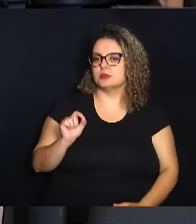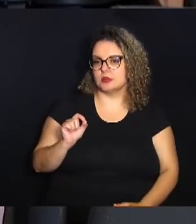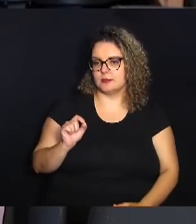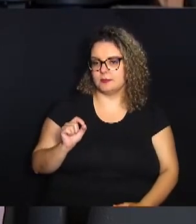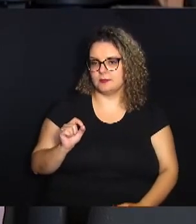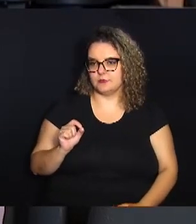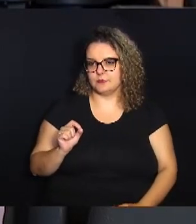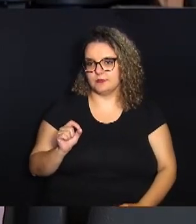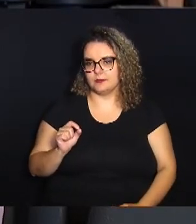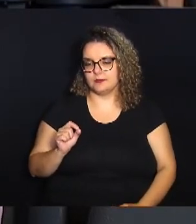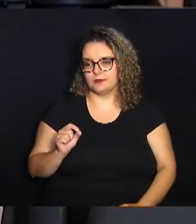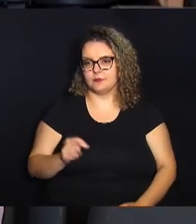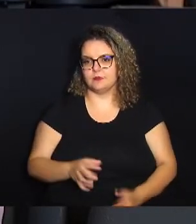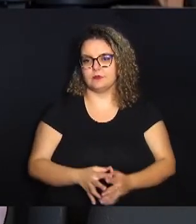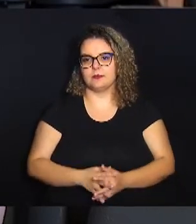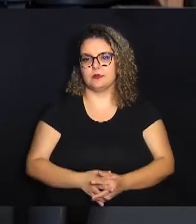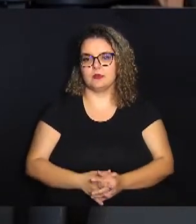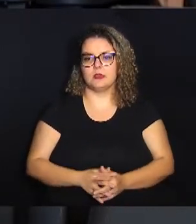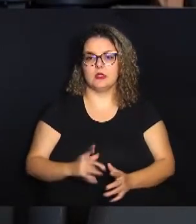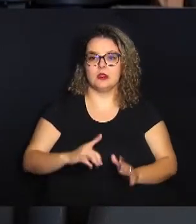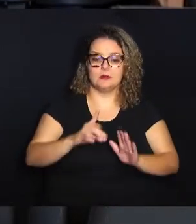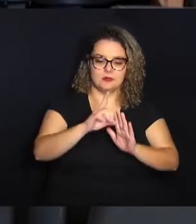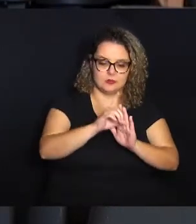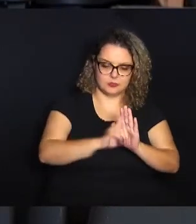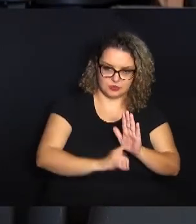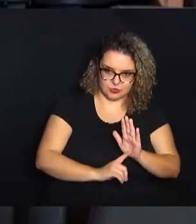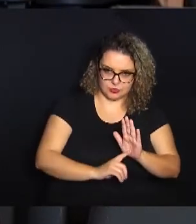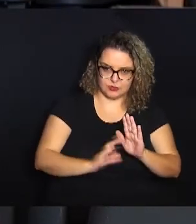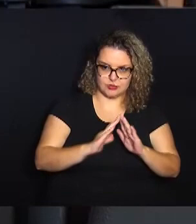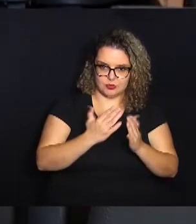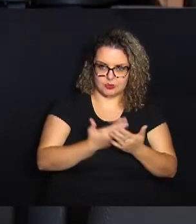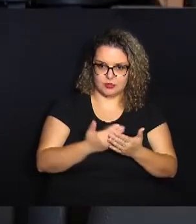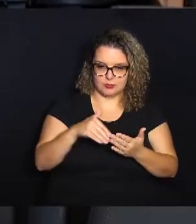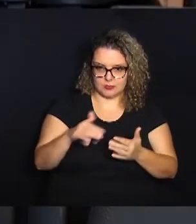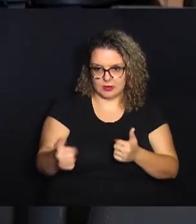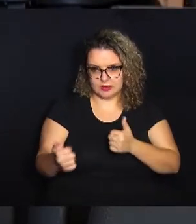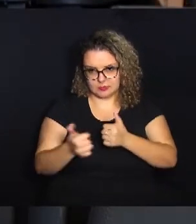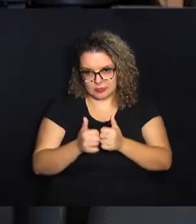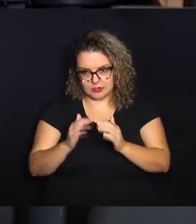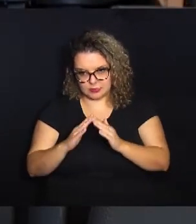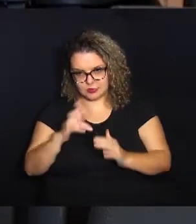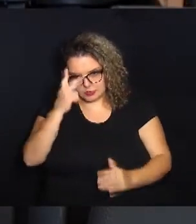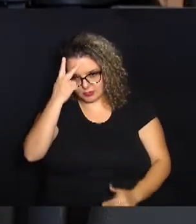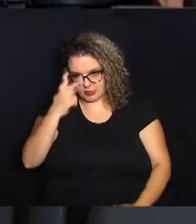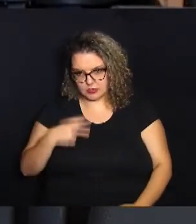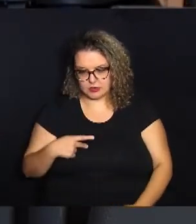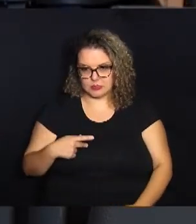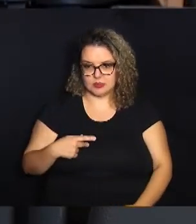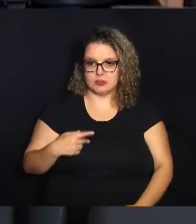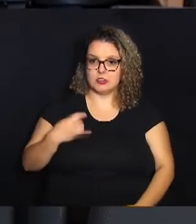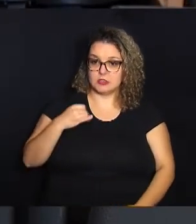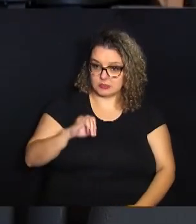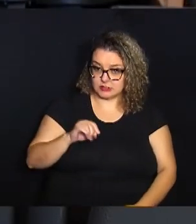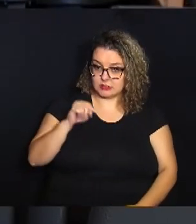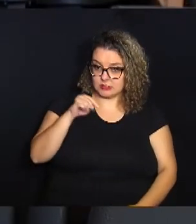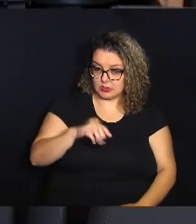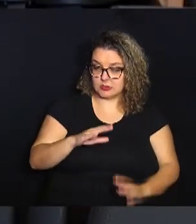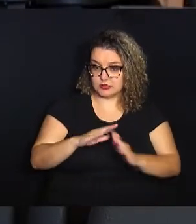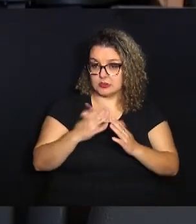pessoa tem o direito de estudar na escola mais próxima à sua casa, se eventualmente essa